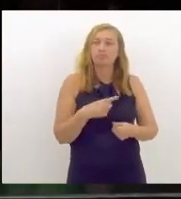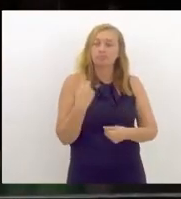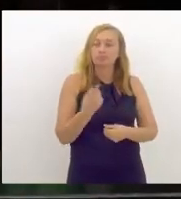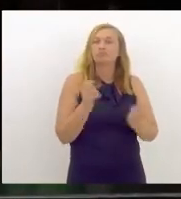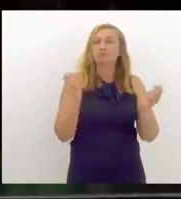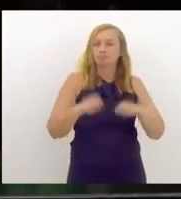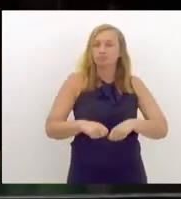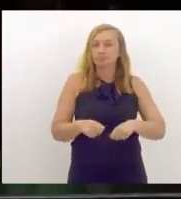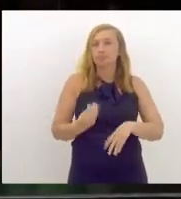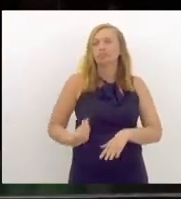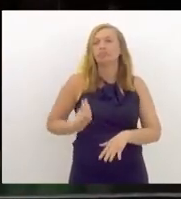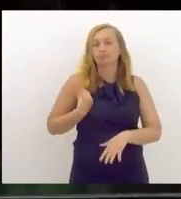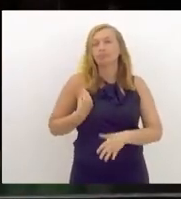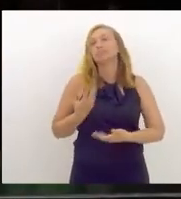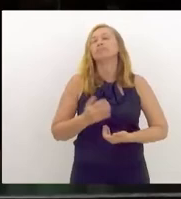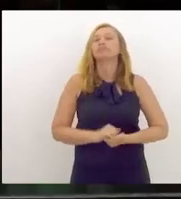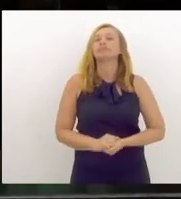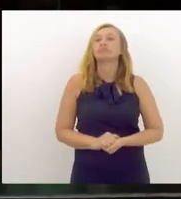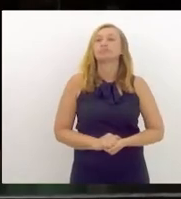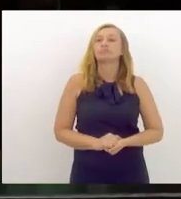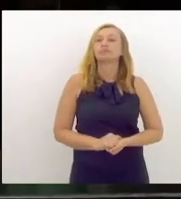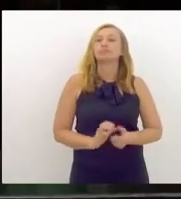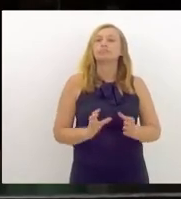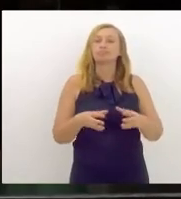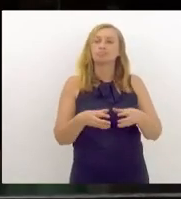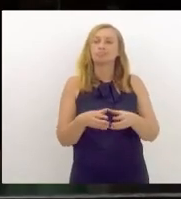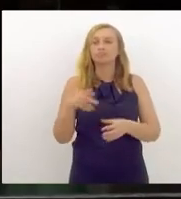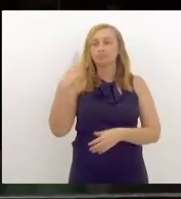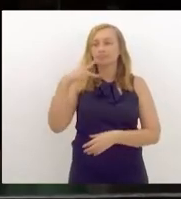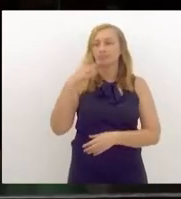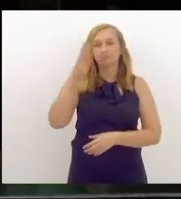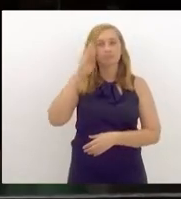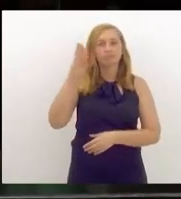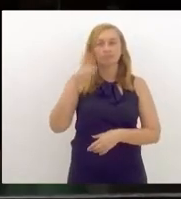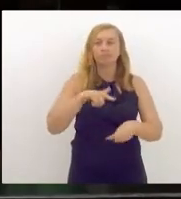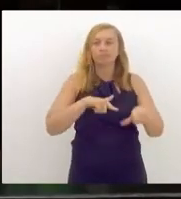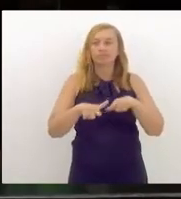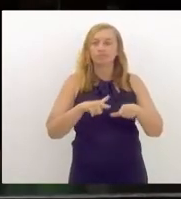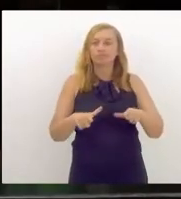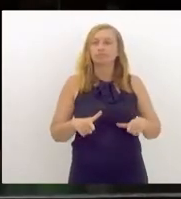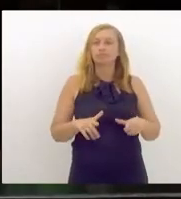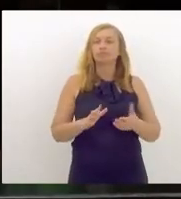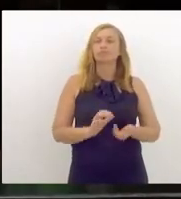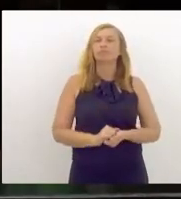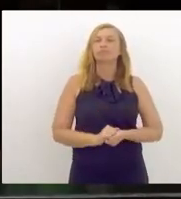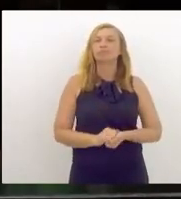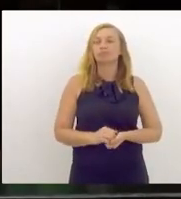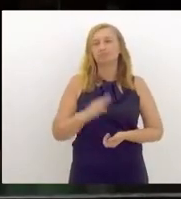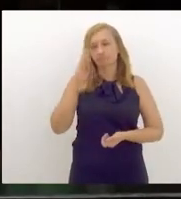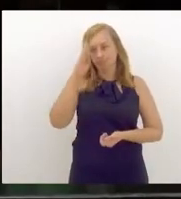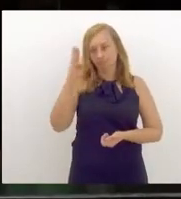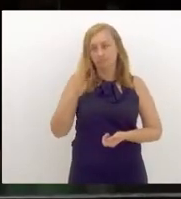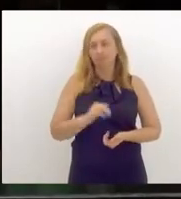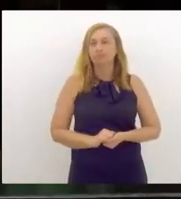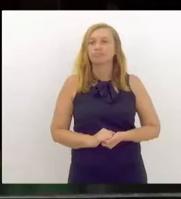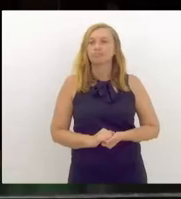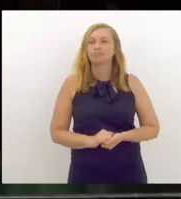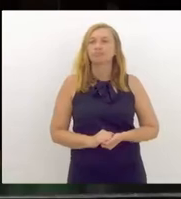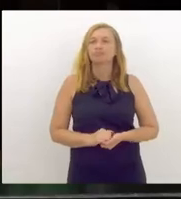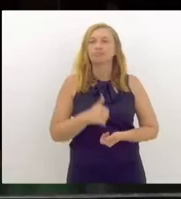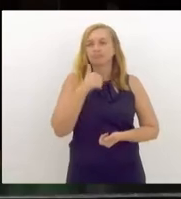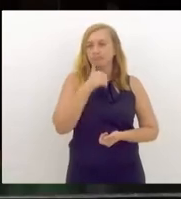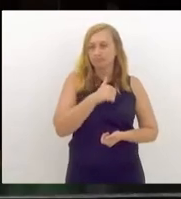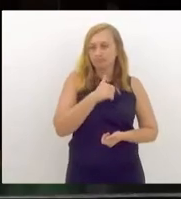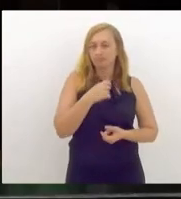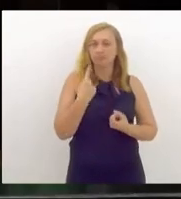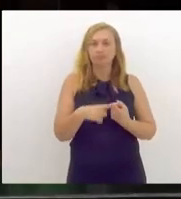nossas possibilidades de vida no campo político acho que é fundamental de trabalho da comissão do trabalho principalmente no que diz respeito as mulheres